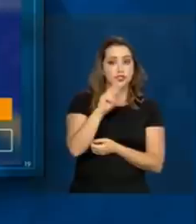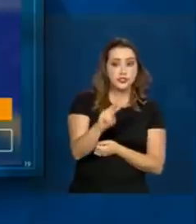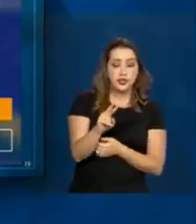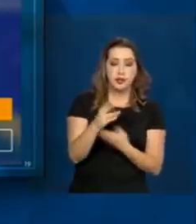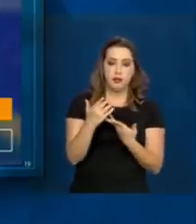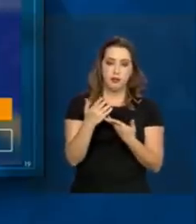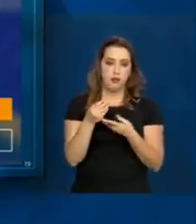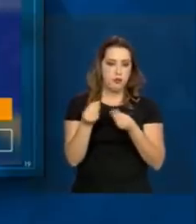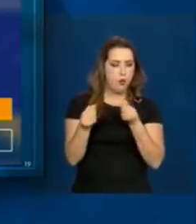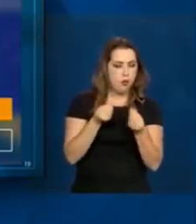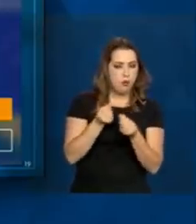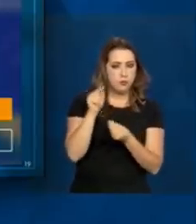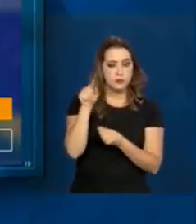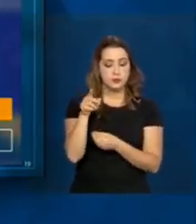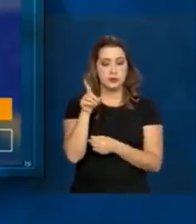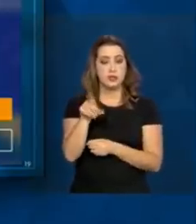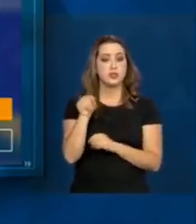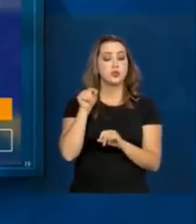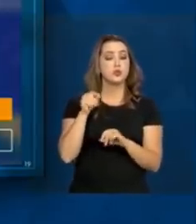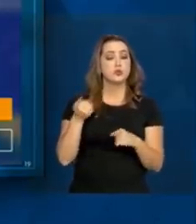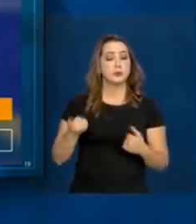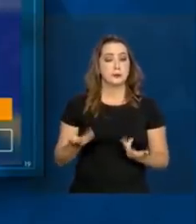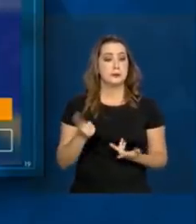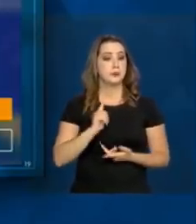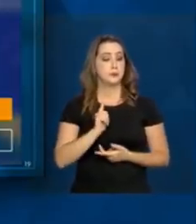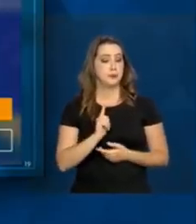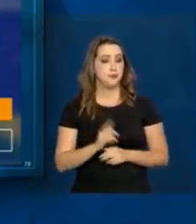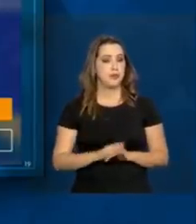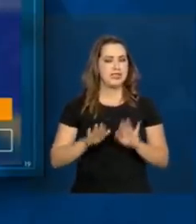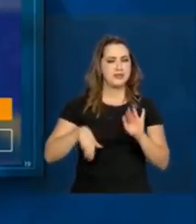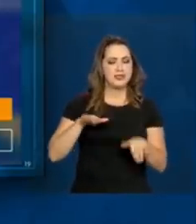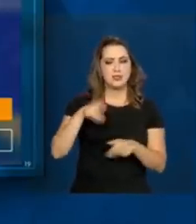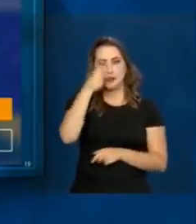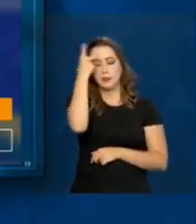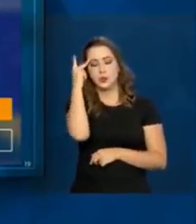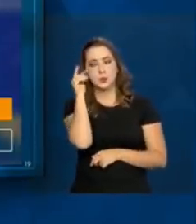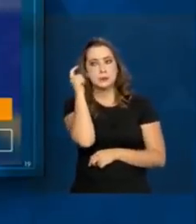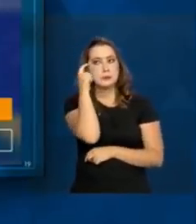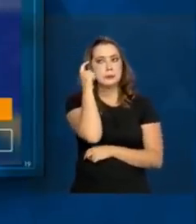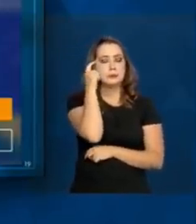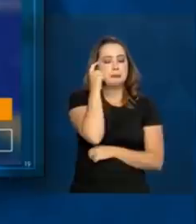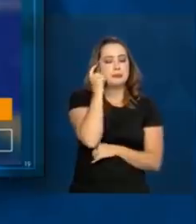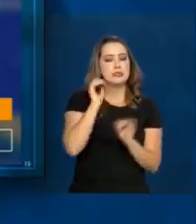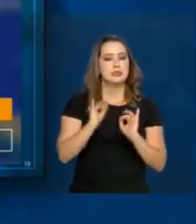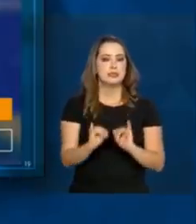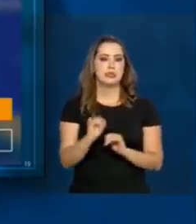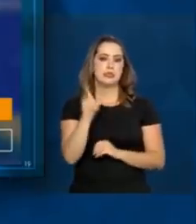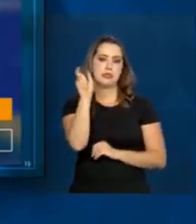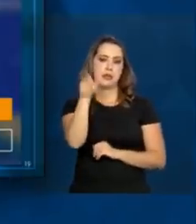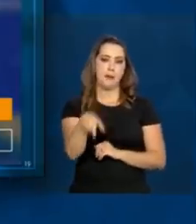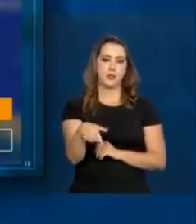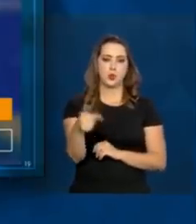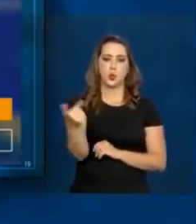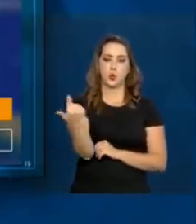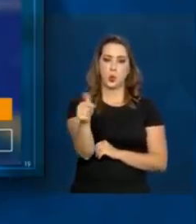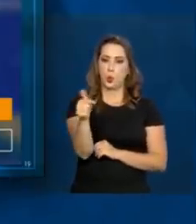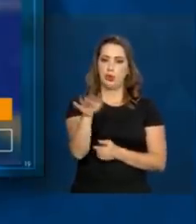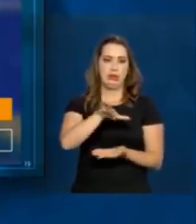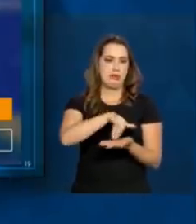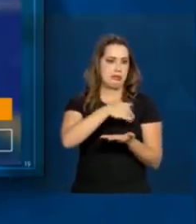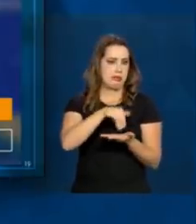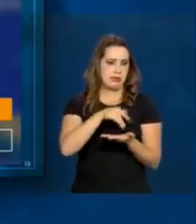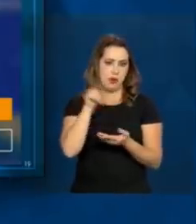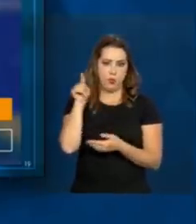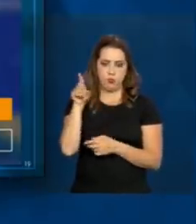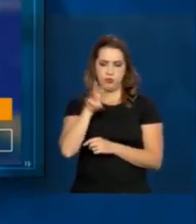consulta através desta opção. Muitas pessoas pensam que, pelo fato delas não terem se